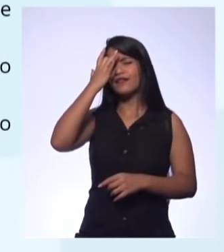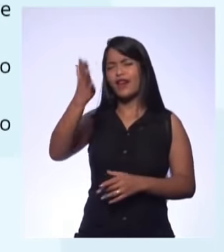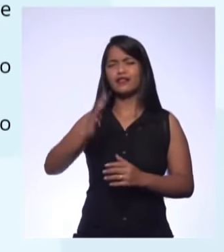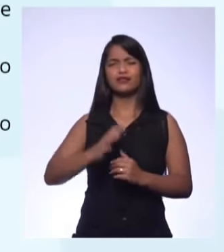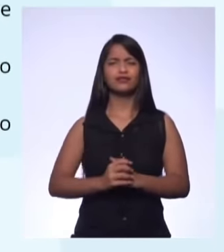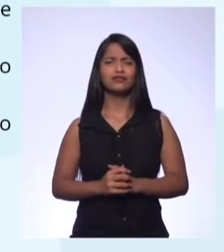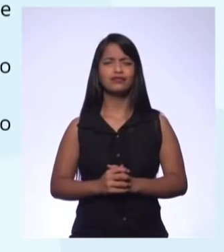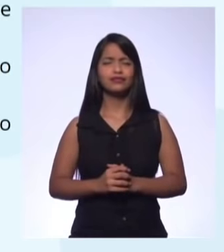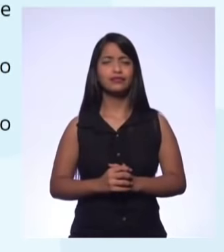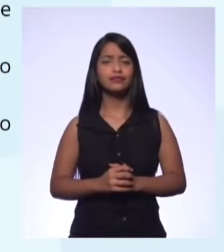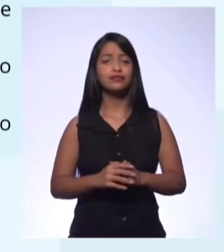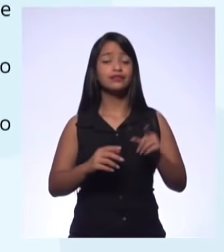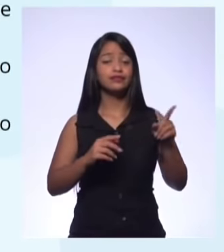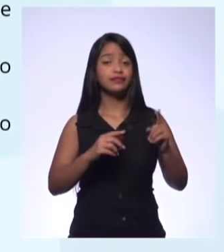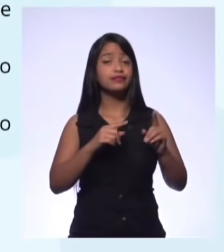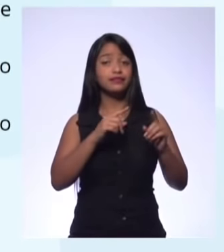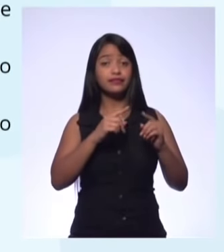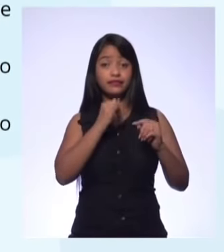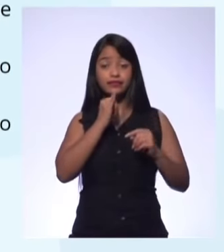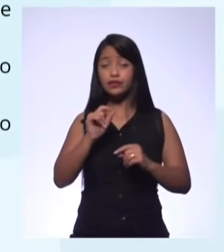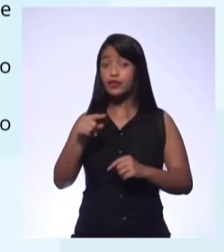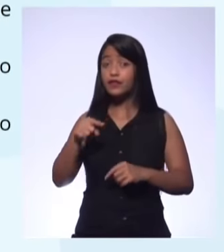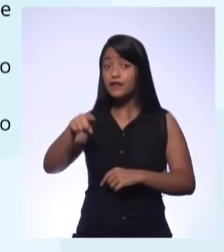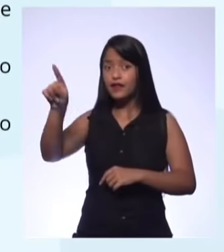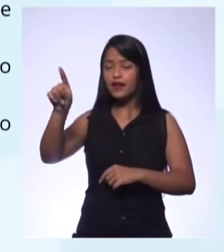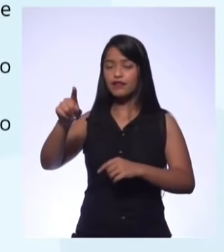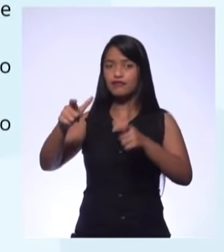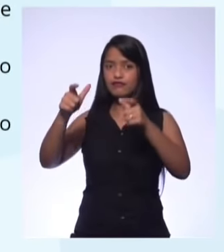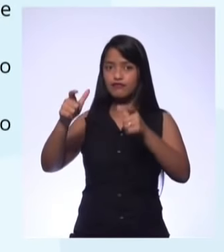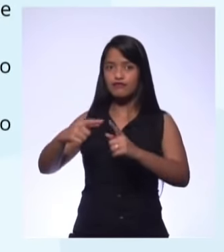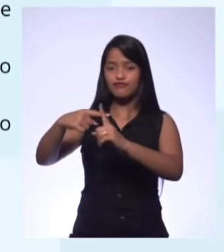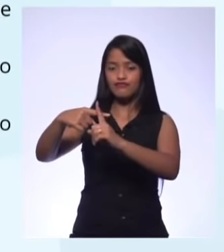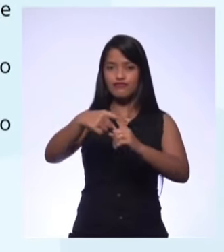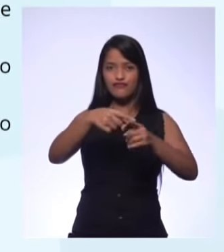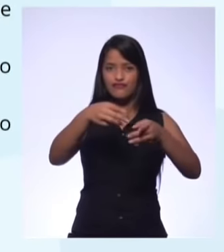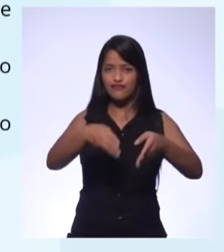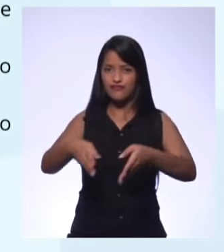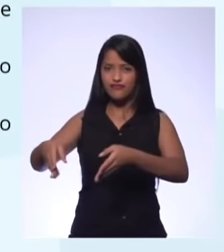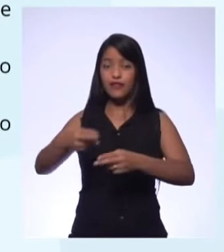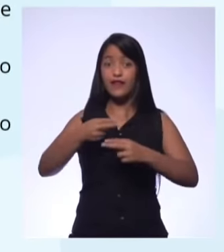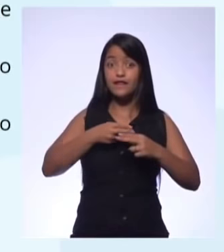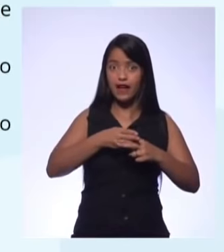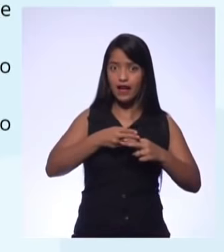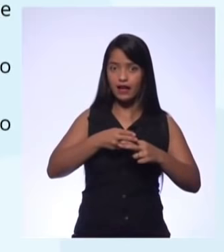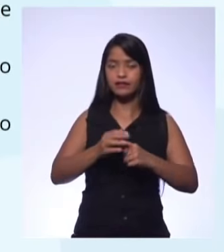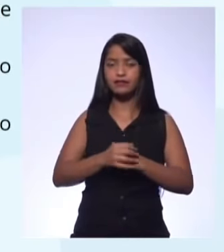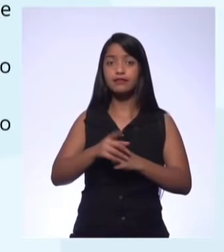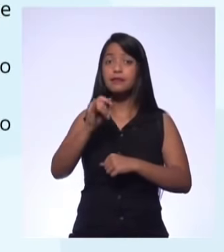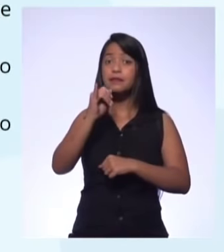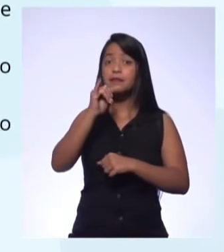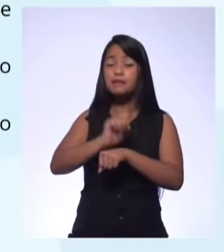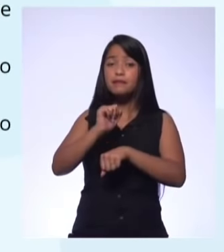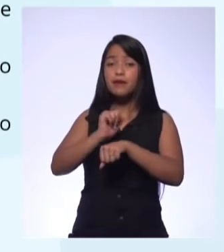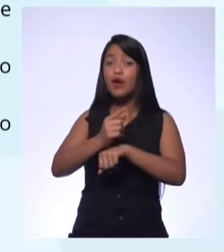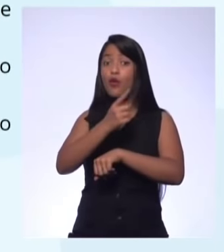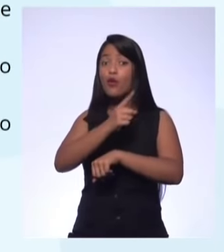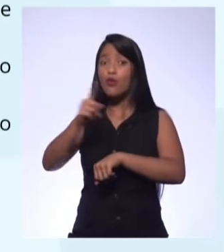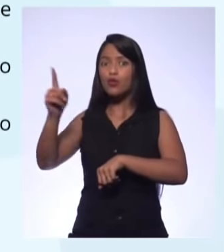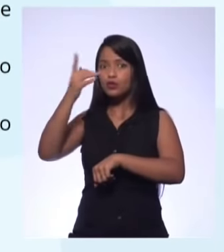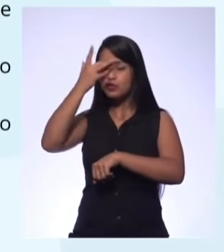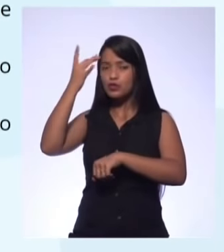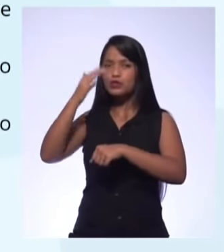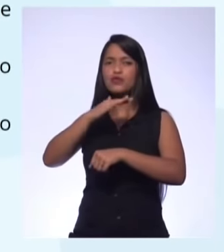Veja, vá ao cemitério levando um facão bem afiado. Depois espere chegar o último defunto do dia. E sem que ninguém a veja,